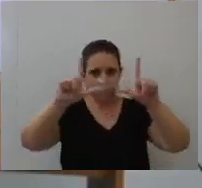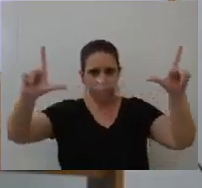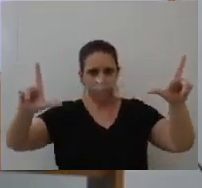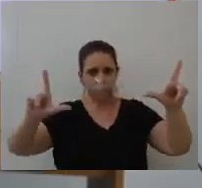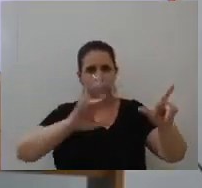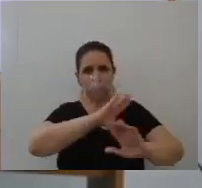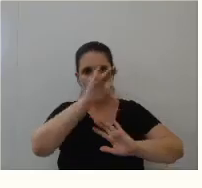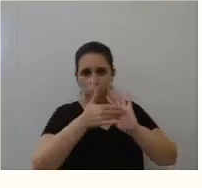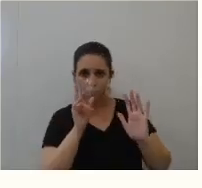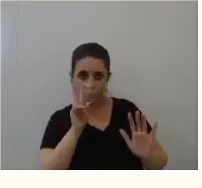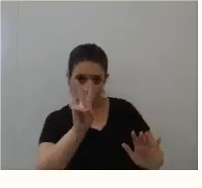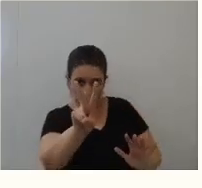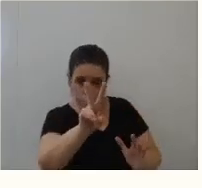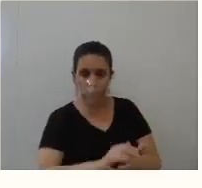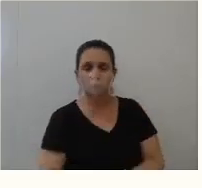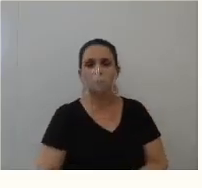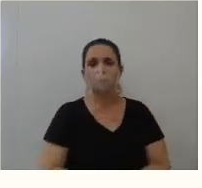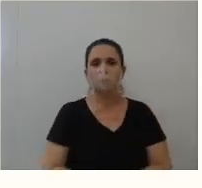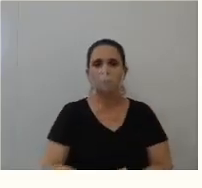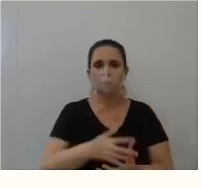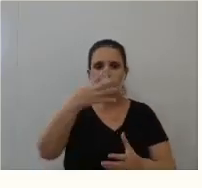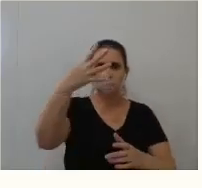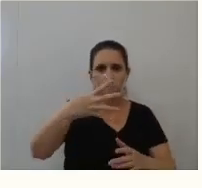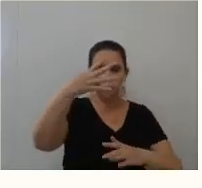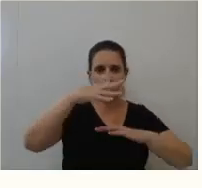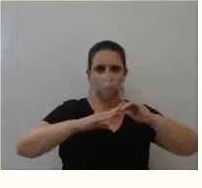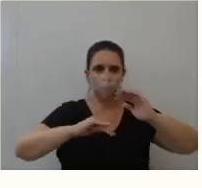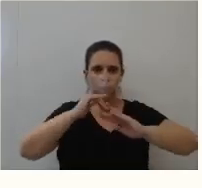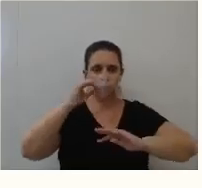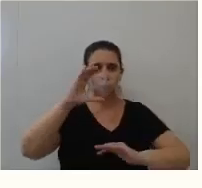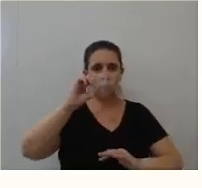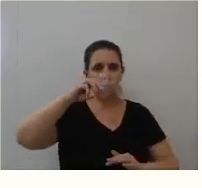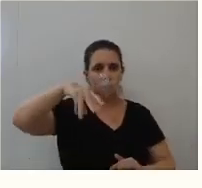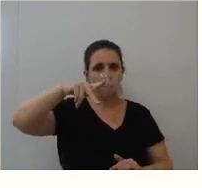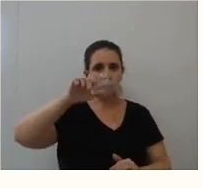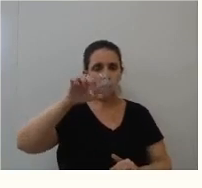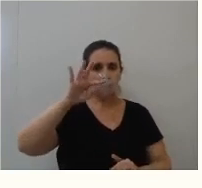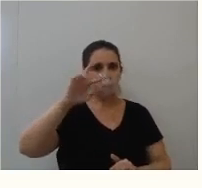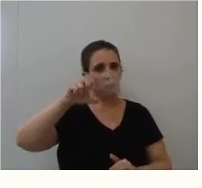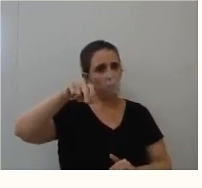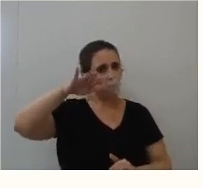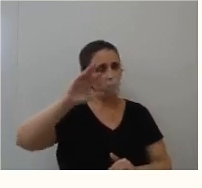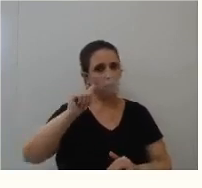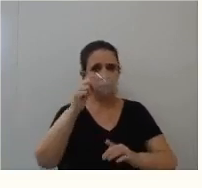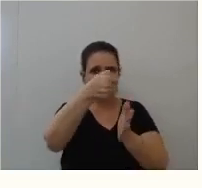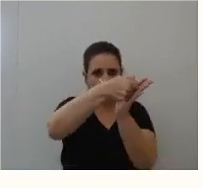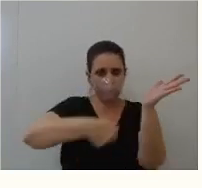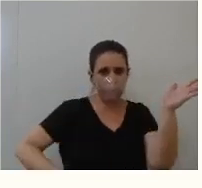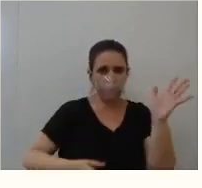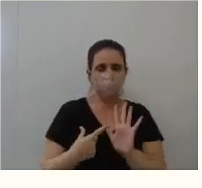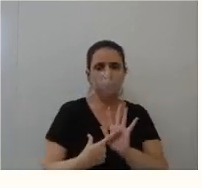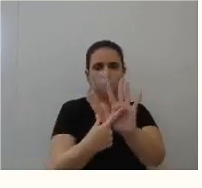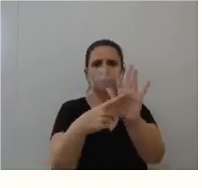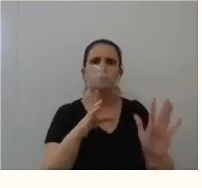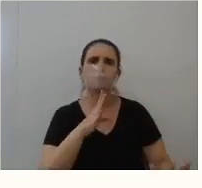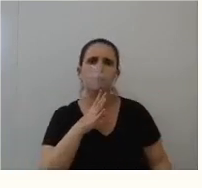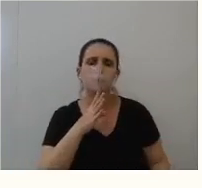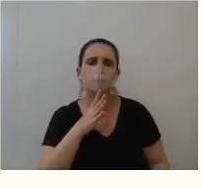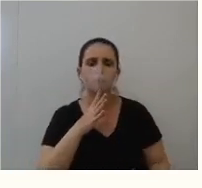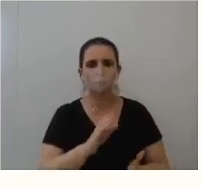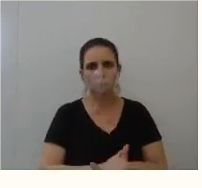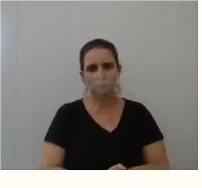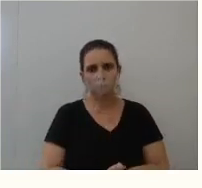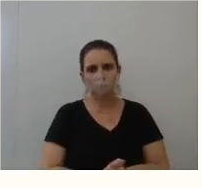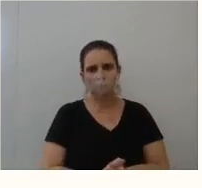mundo ver. Nós temos aí, ó, quarta competência da redação. Demonstrar conhecimento dos